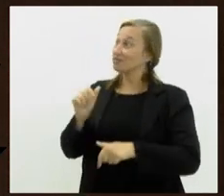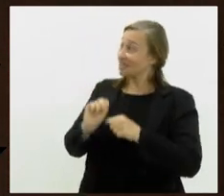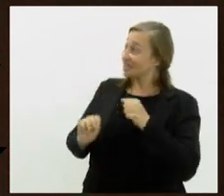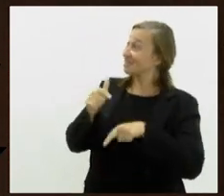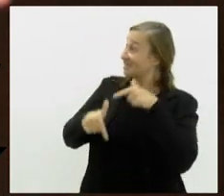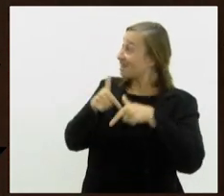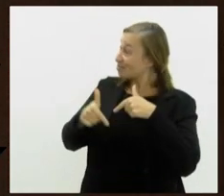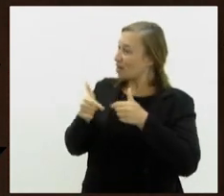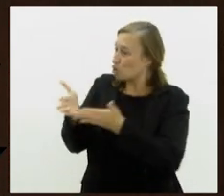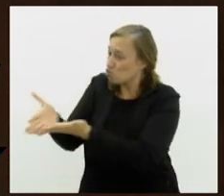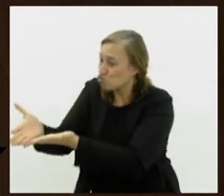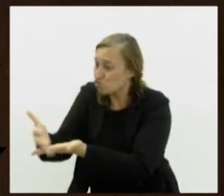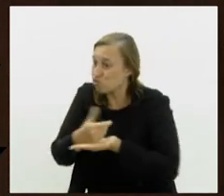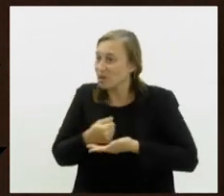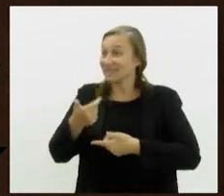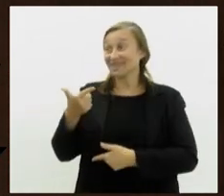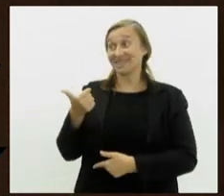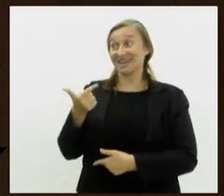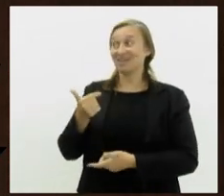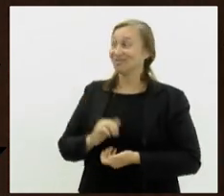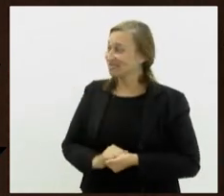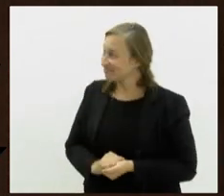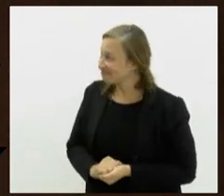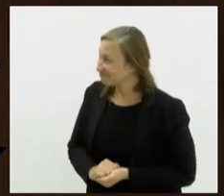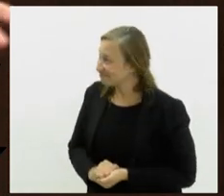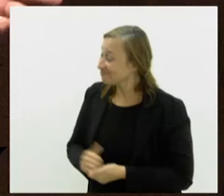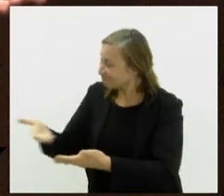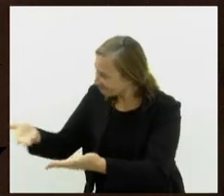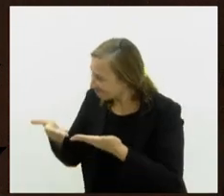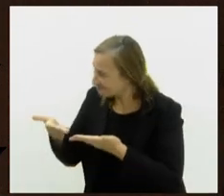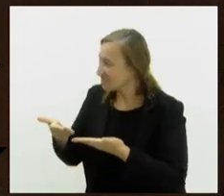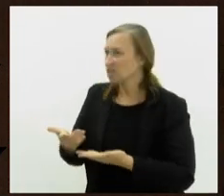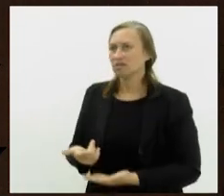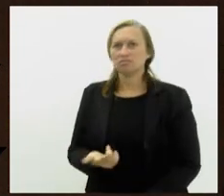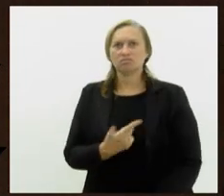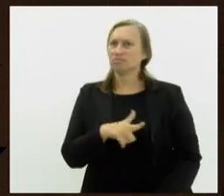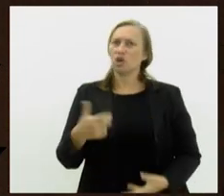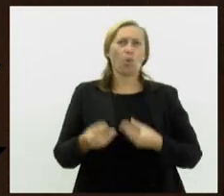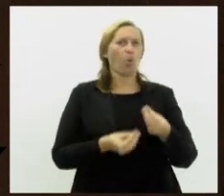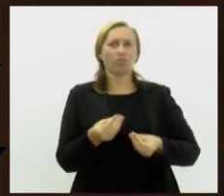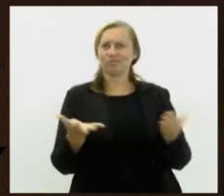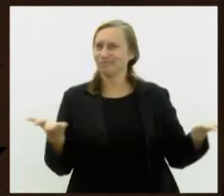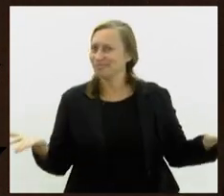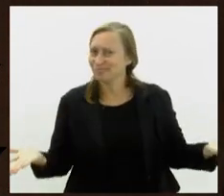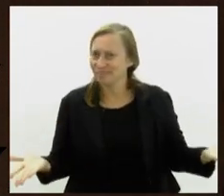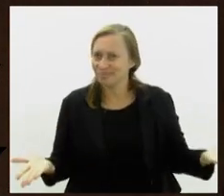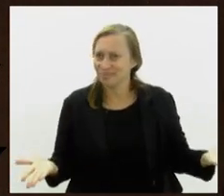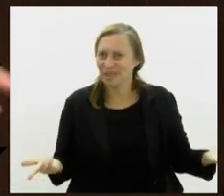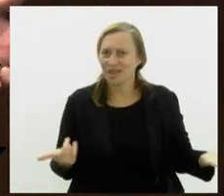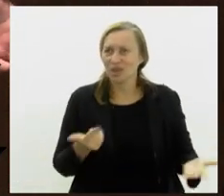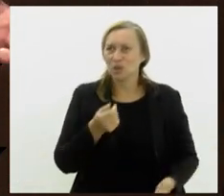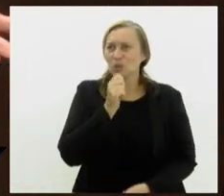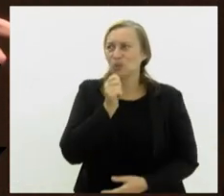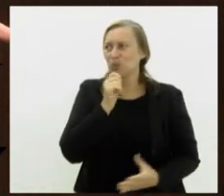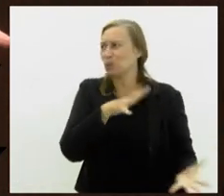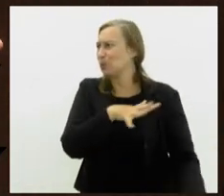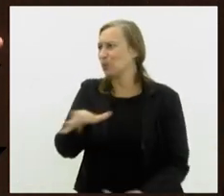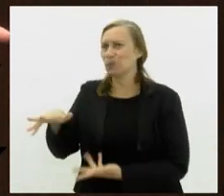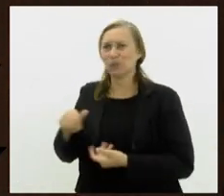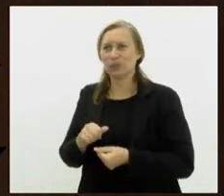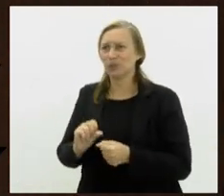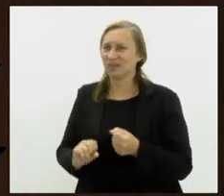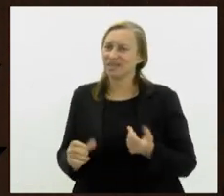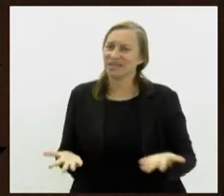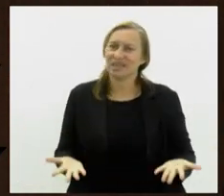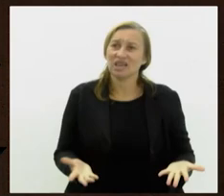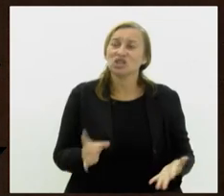de recolhimento das armas. Isso não vai existir em lugar nenhum do mundo. Isso não vai dar certo em lugar nenhum no mundo.